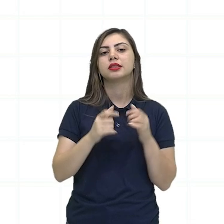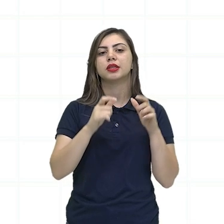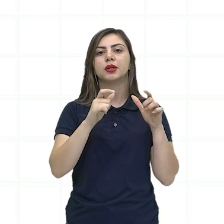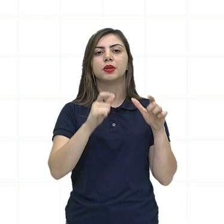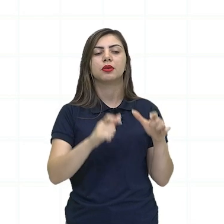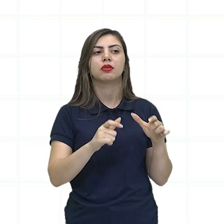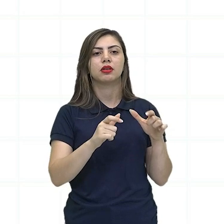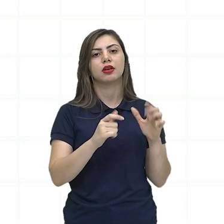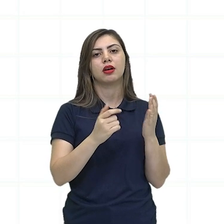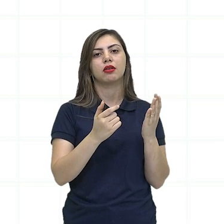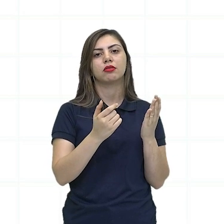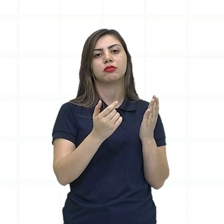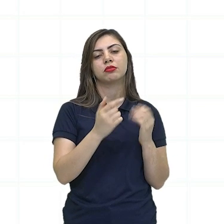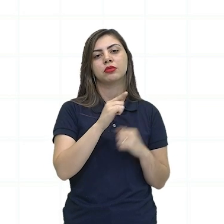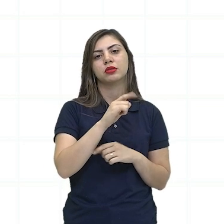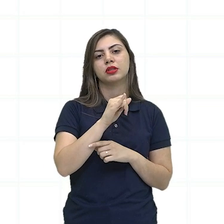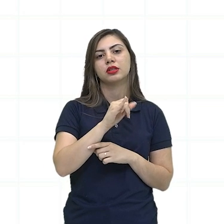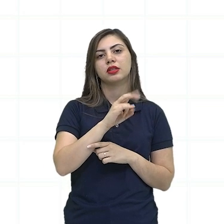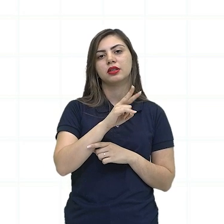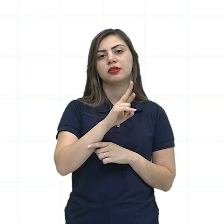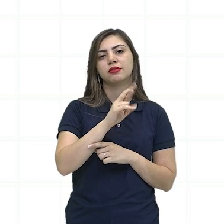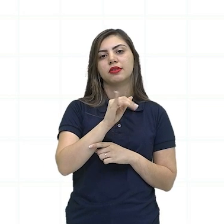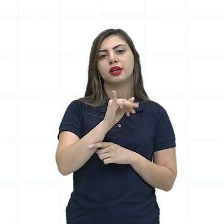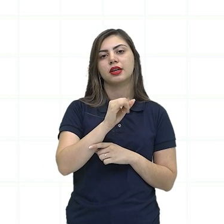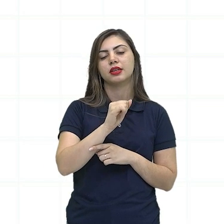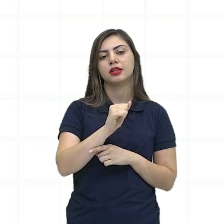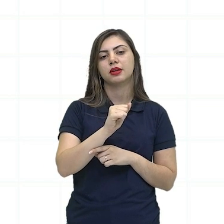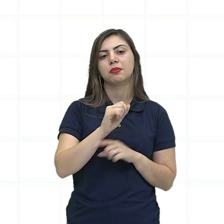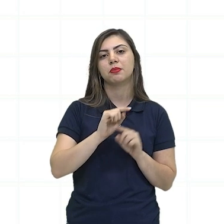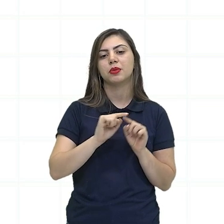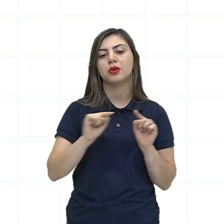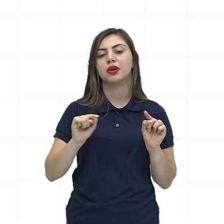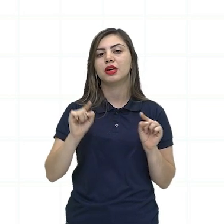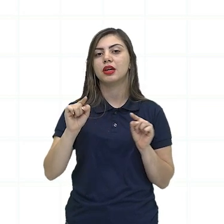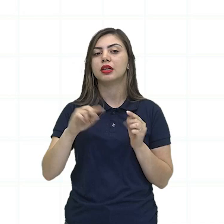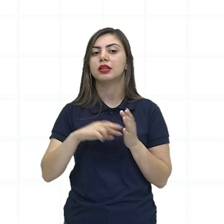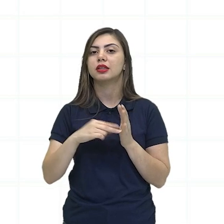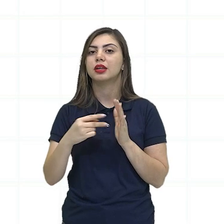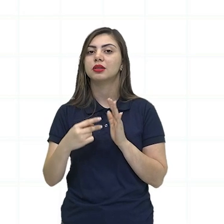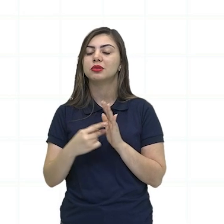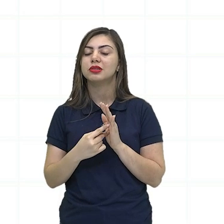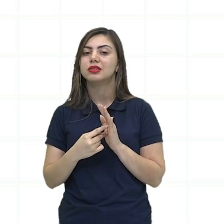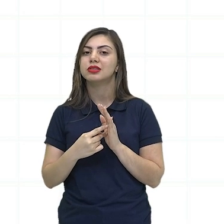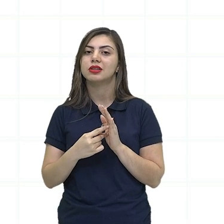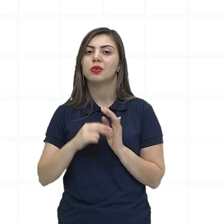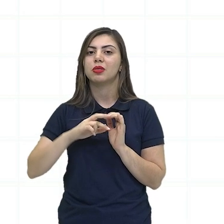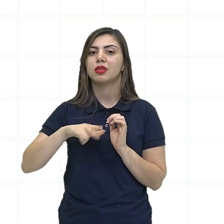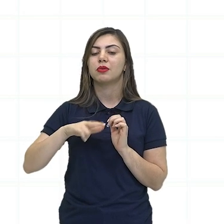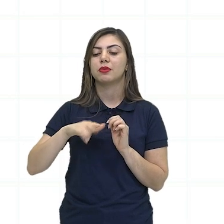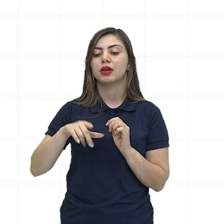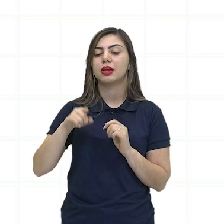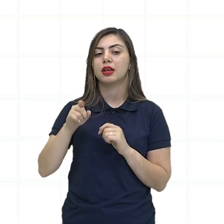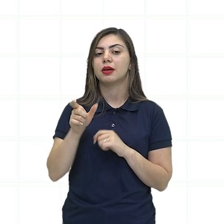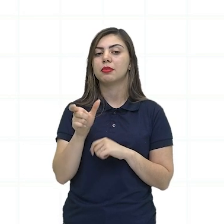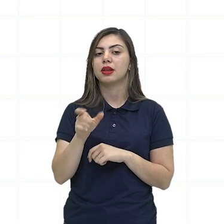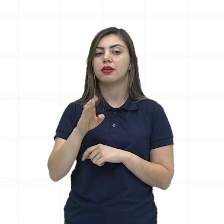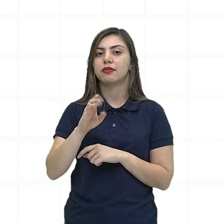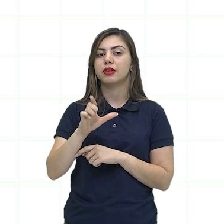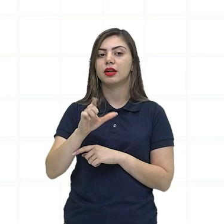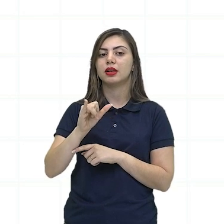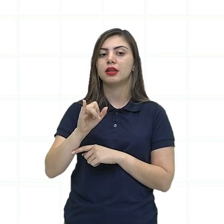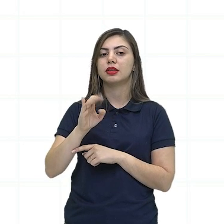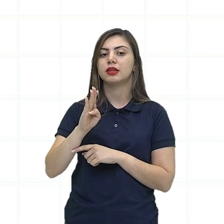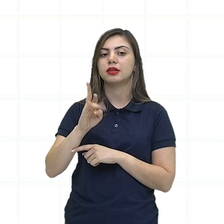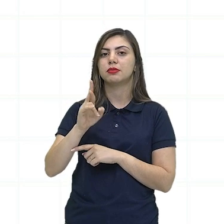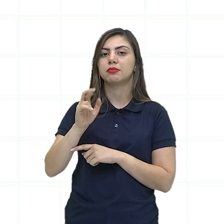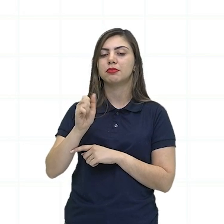mas na verdade é biblioteca. Então, é um falso cognato. As que parecem e são o mesmo significado são cognatas, e as